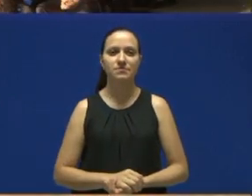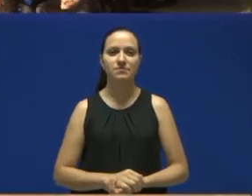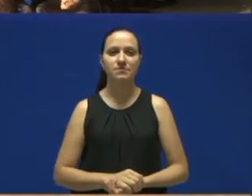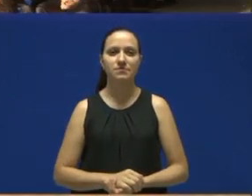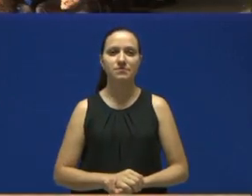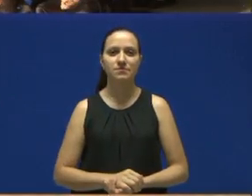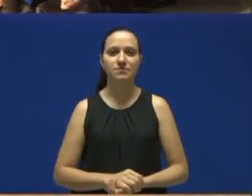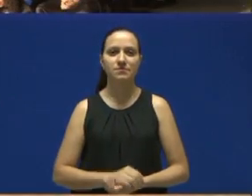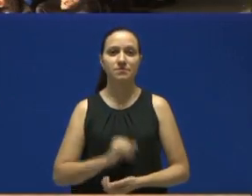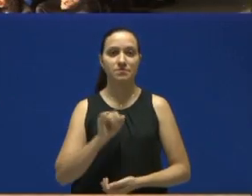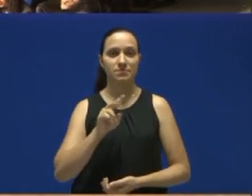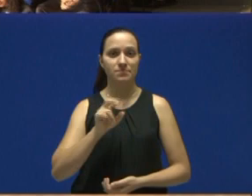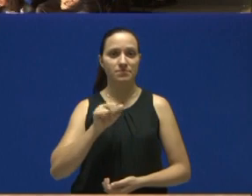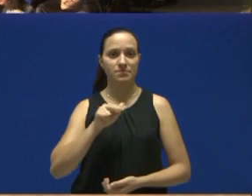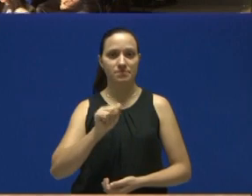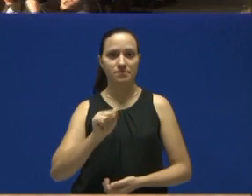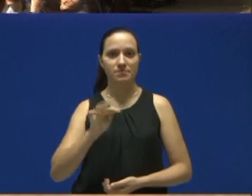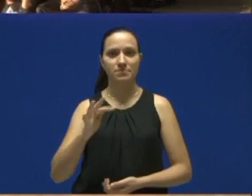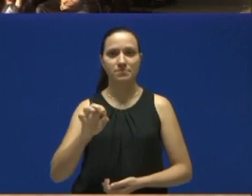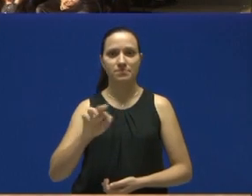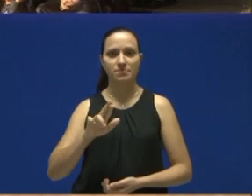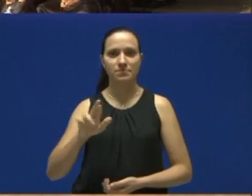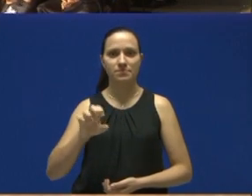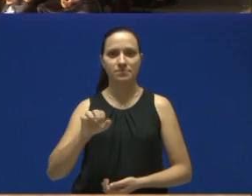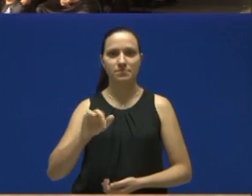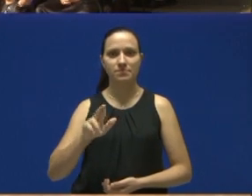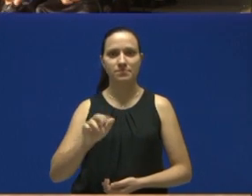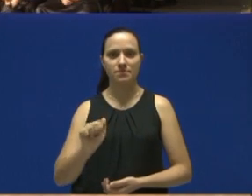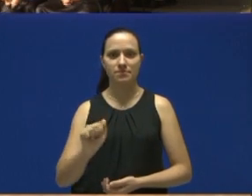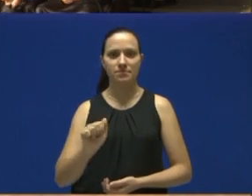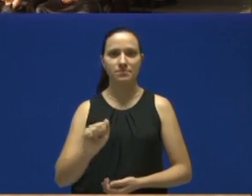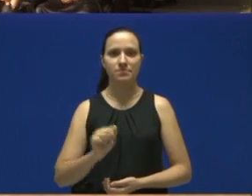e banda ferreira galvão